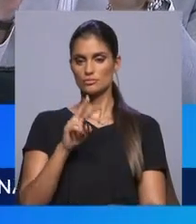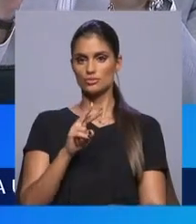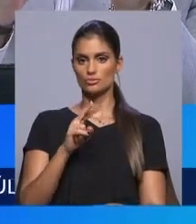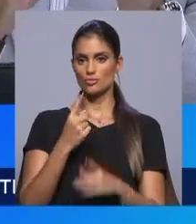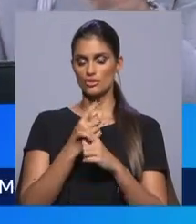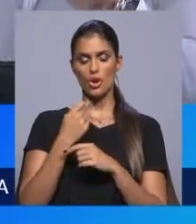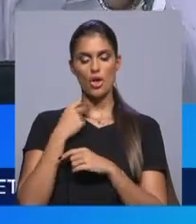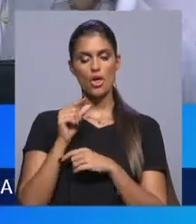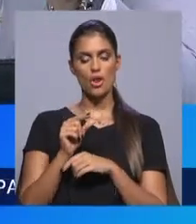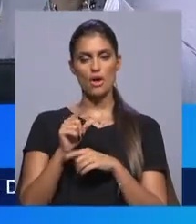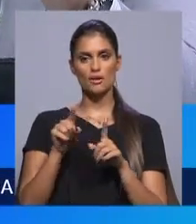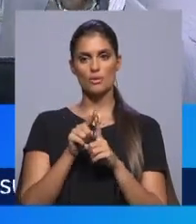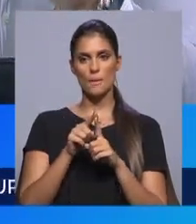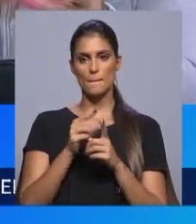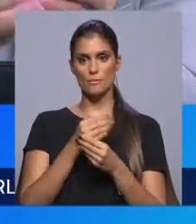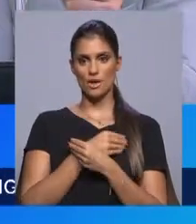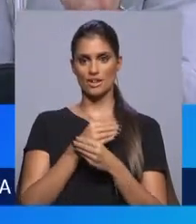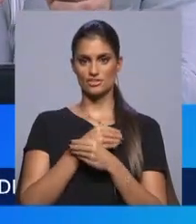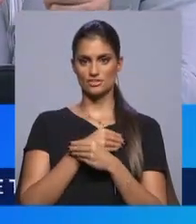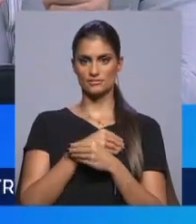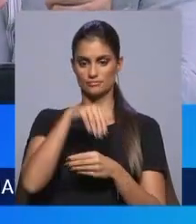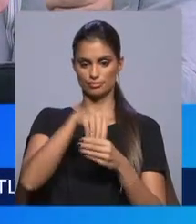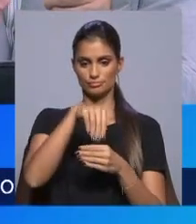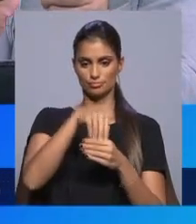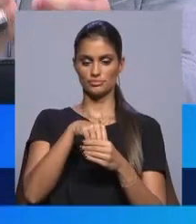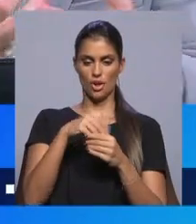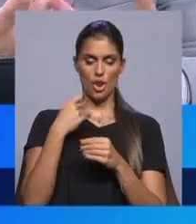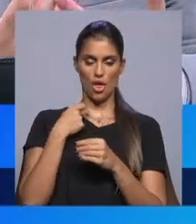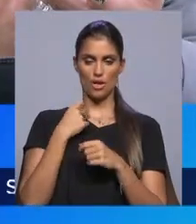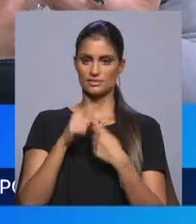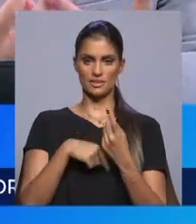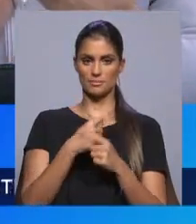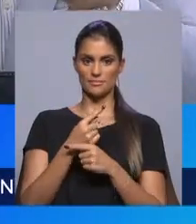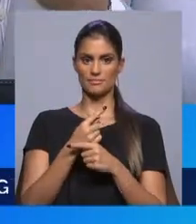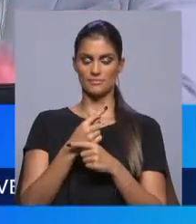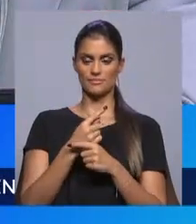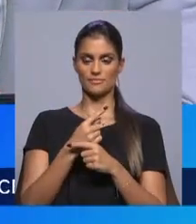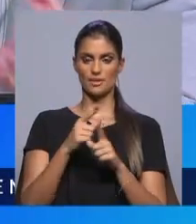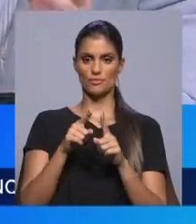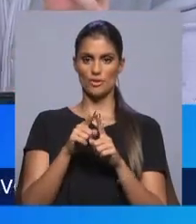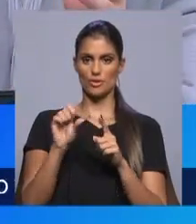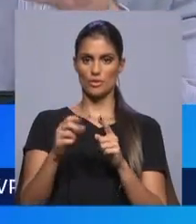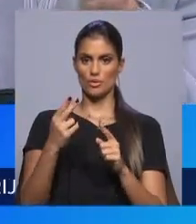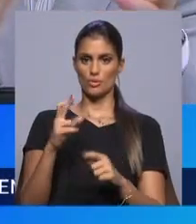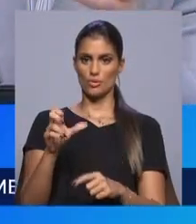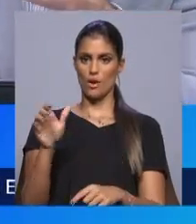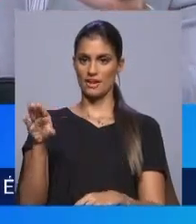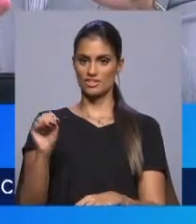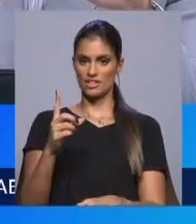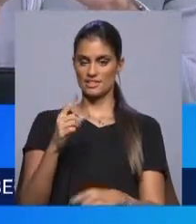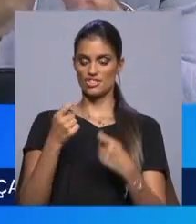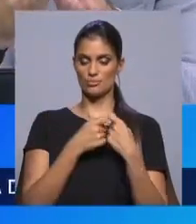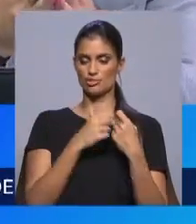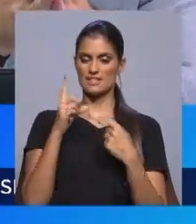coisinhas mais pequenininhas, é tipo bonecas matrioscas. Temos sempre bonequinhas mais pequeninas lá dentro, que são os chamados quarks. Há 6 variedades